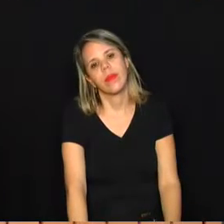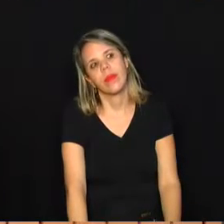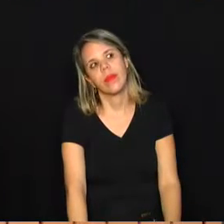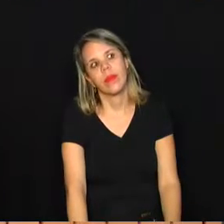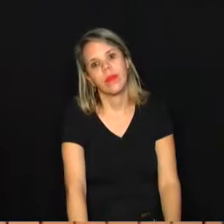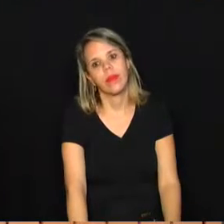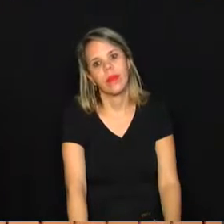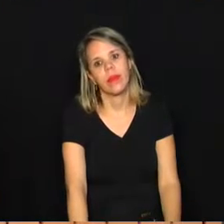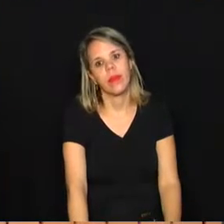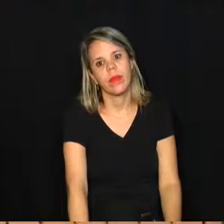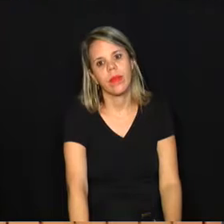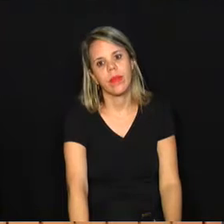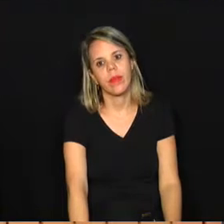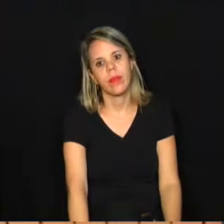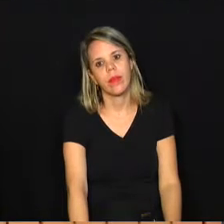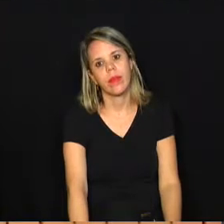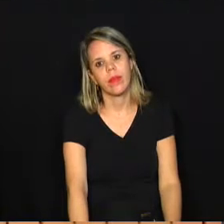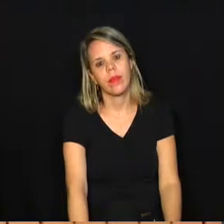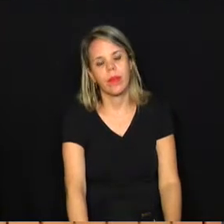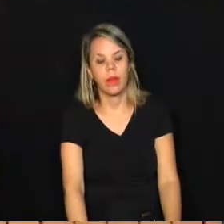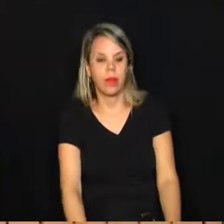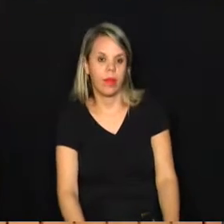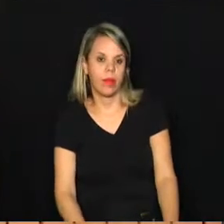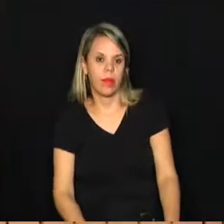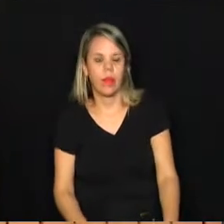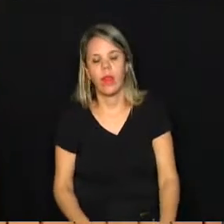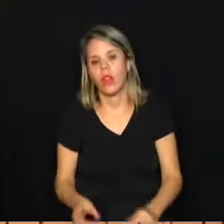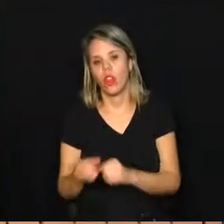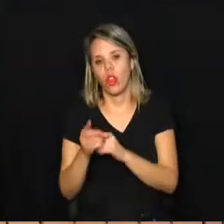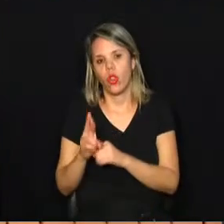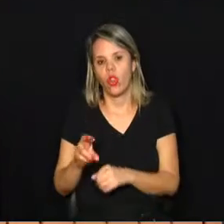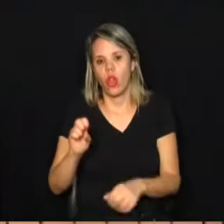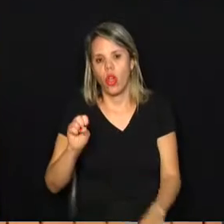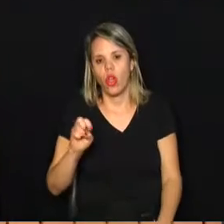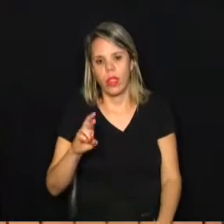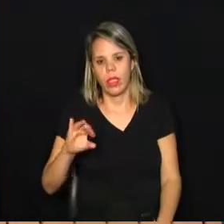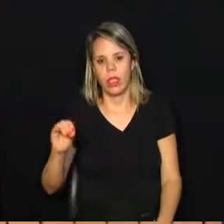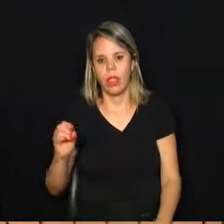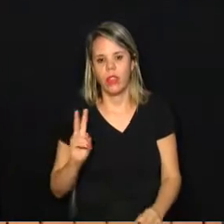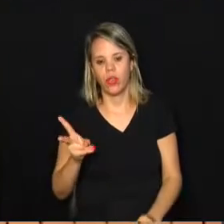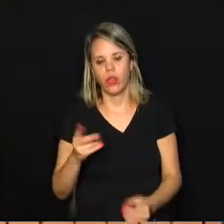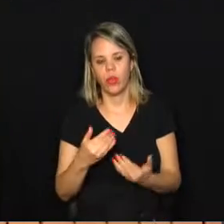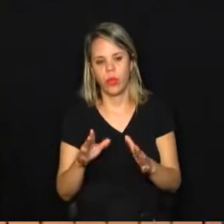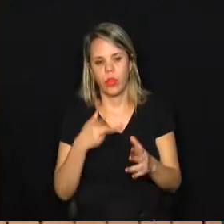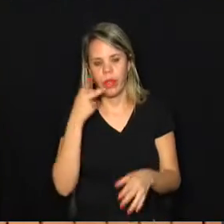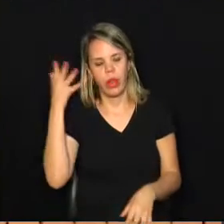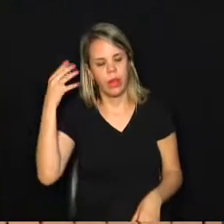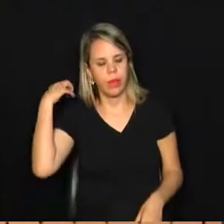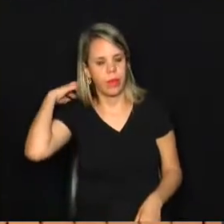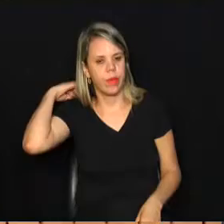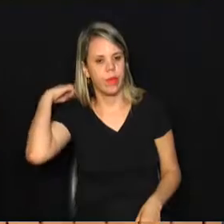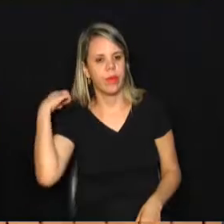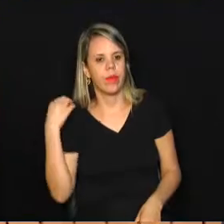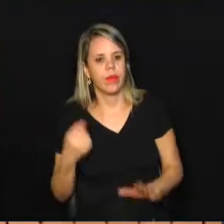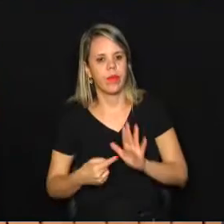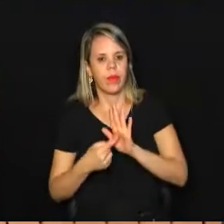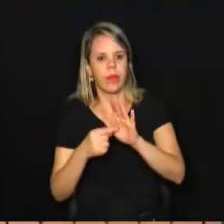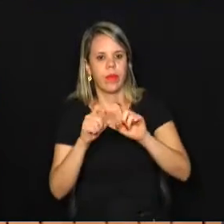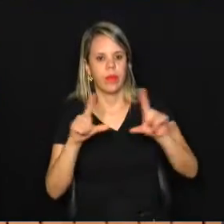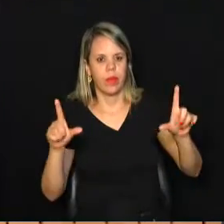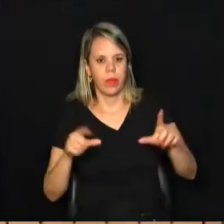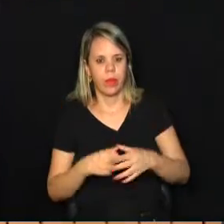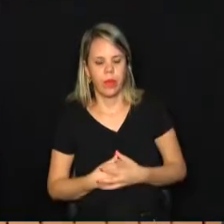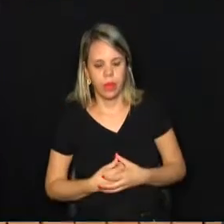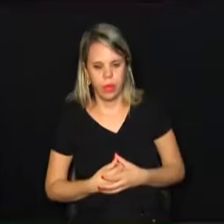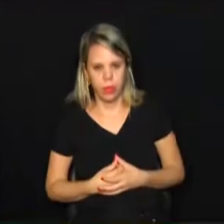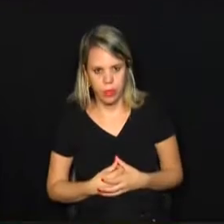Obrigado. Então, desta forma, doutor Sérgio, conduza, por favor. Gostaria de fazer uma apresentaçãozinha. Eu trouxe